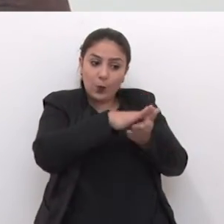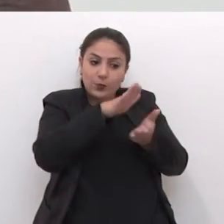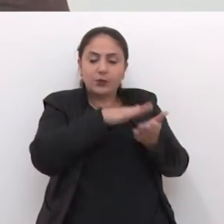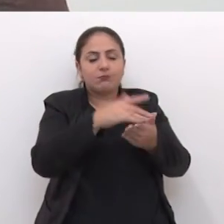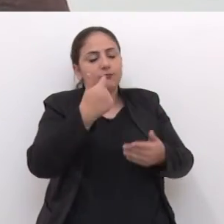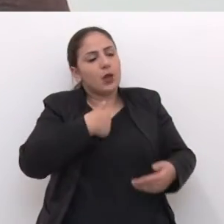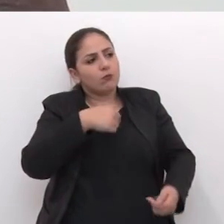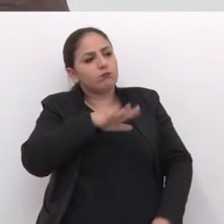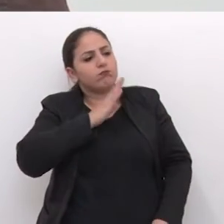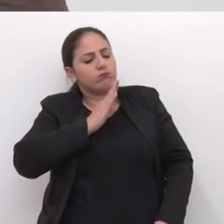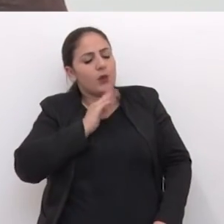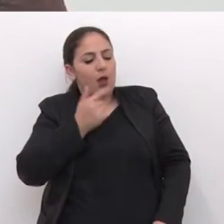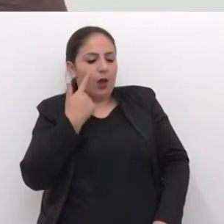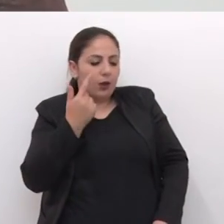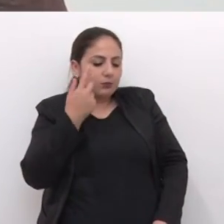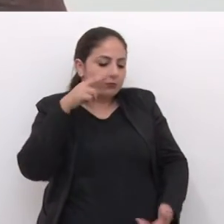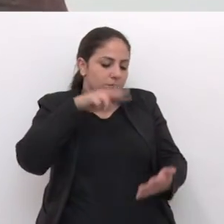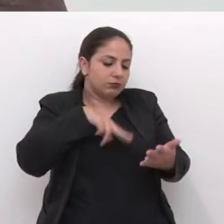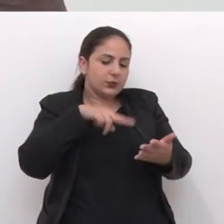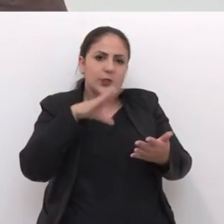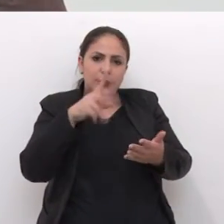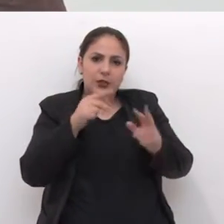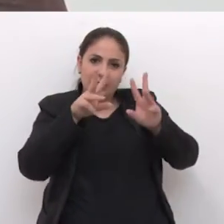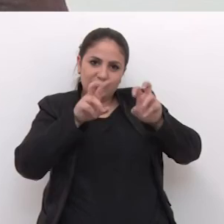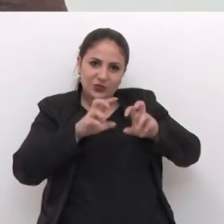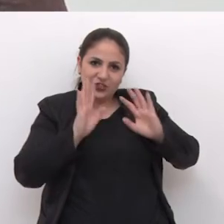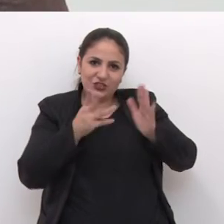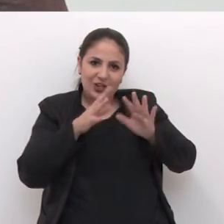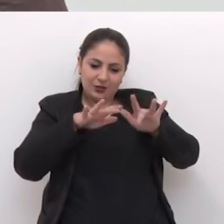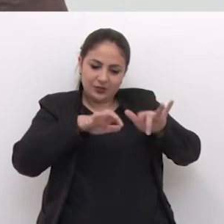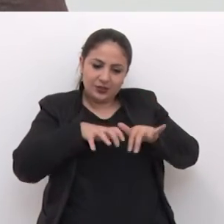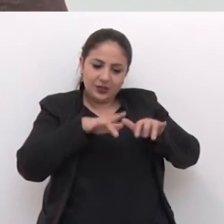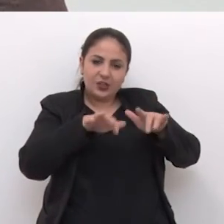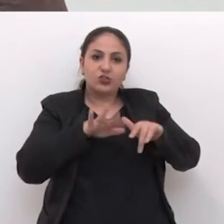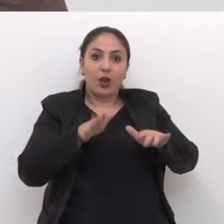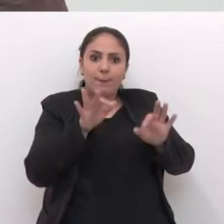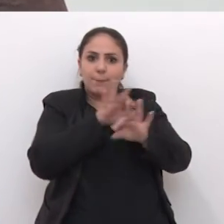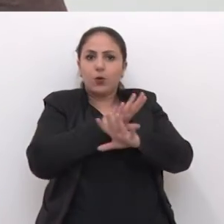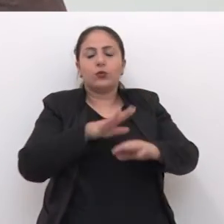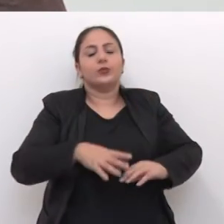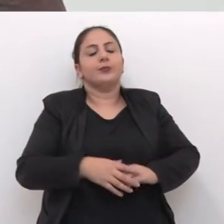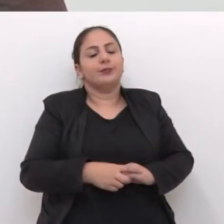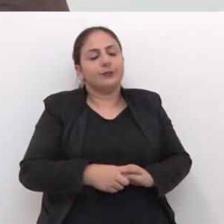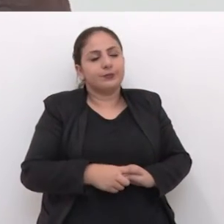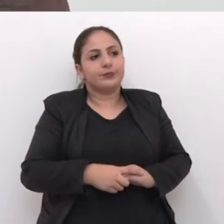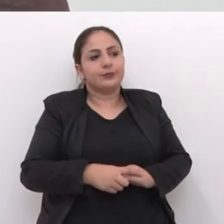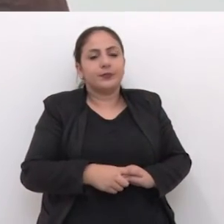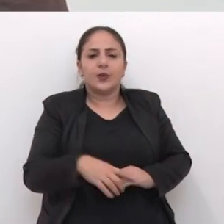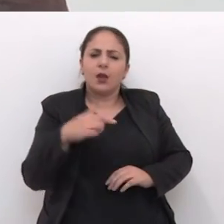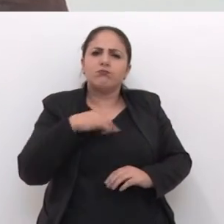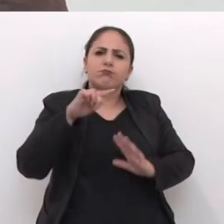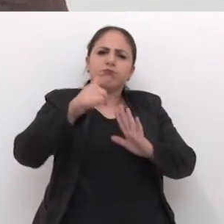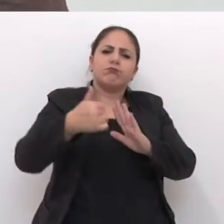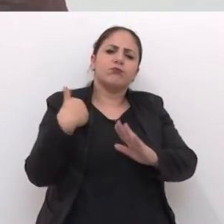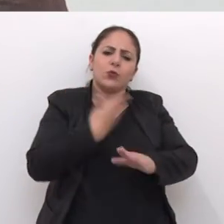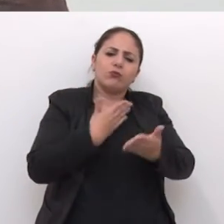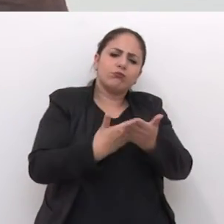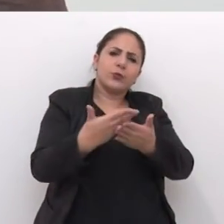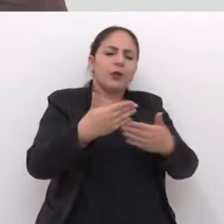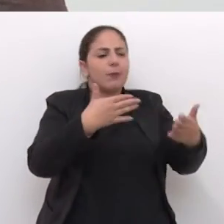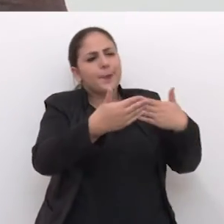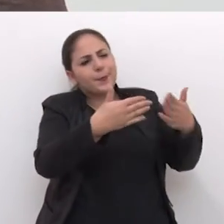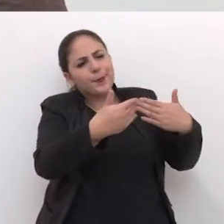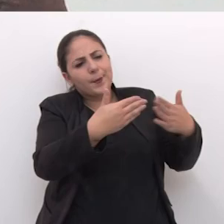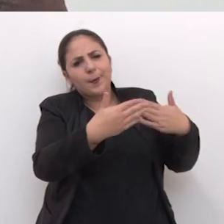de fazer essa publicação, e eu tomei conhecimento de alguma parte já de escritos que ele tinha feito, né? E